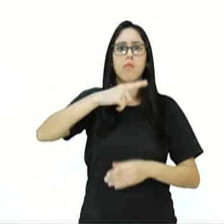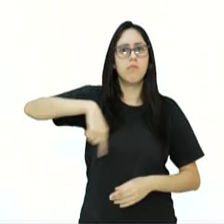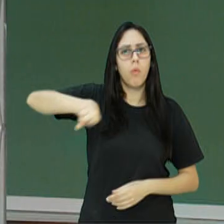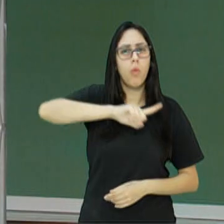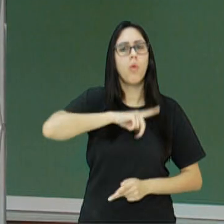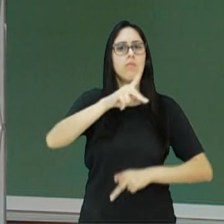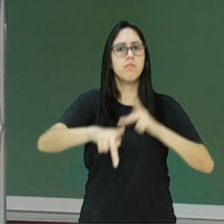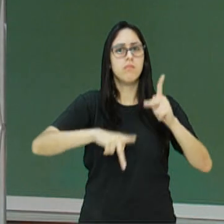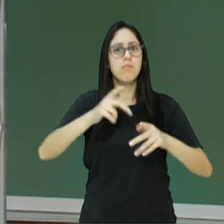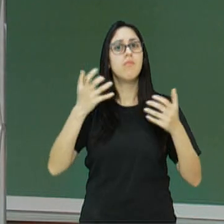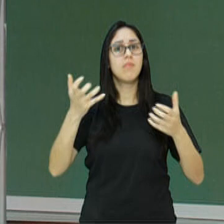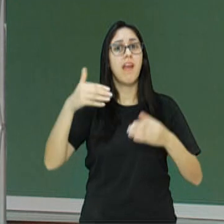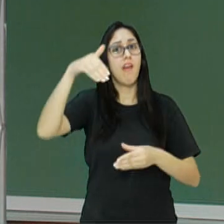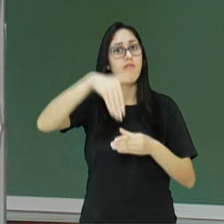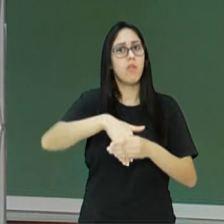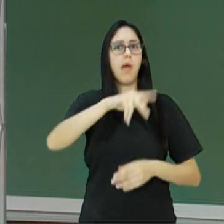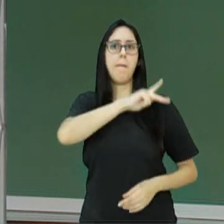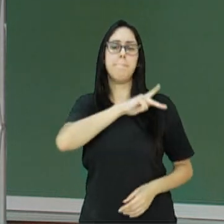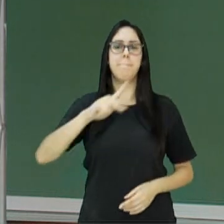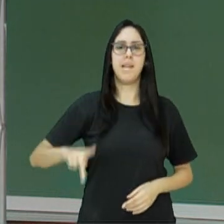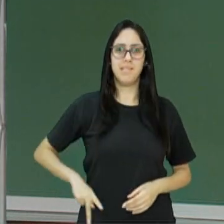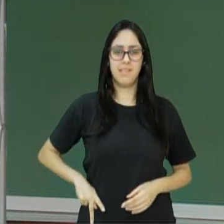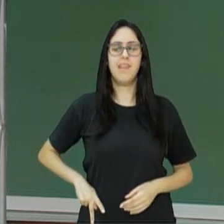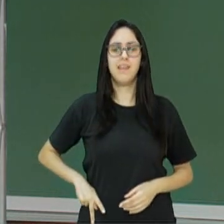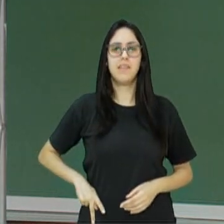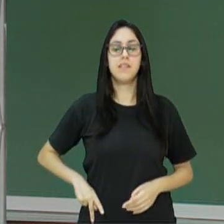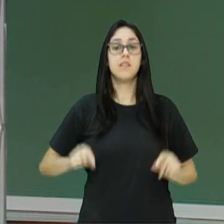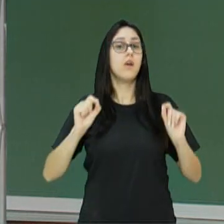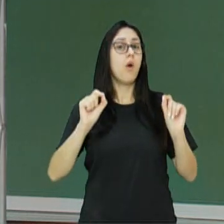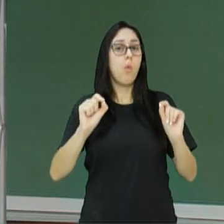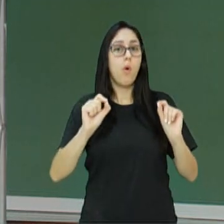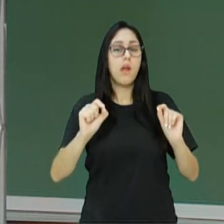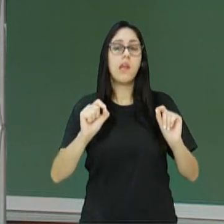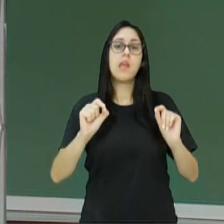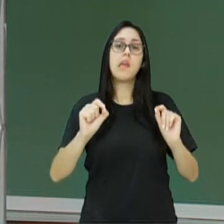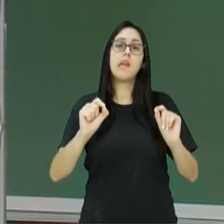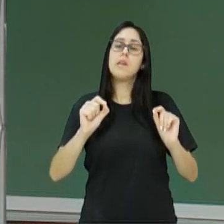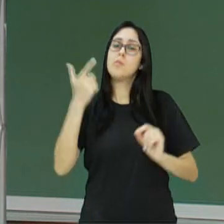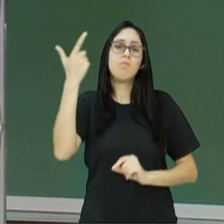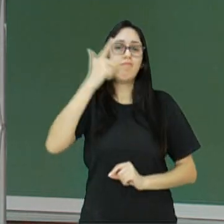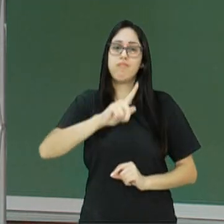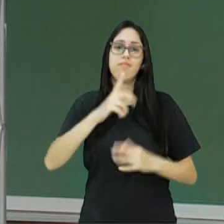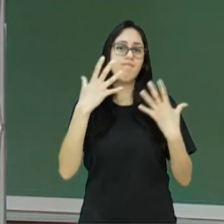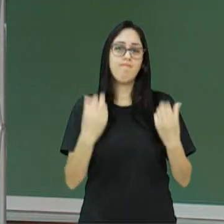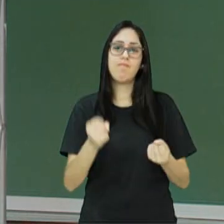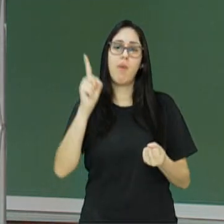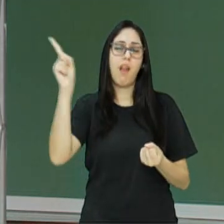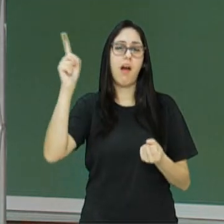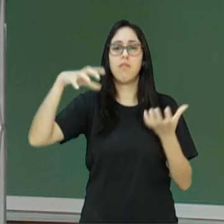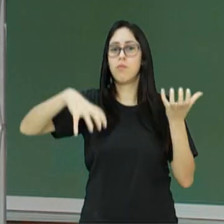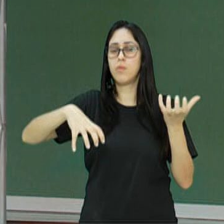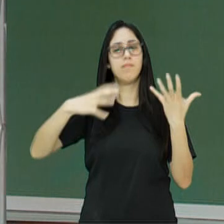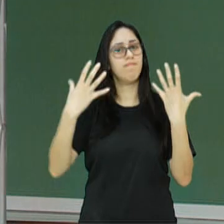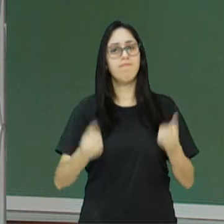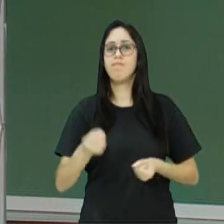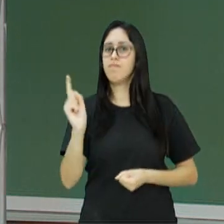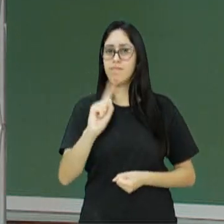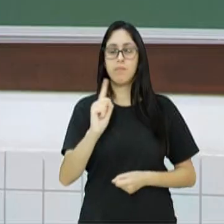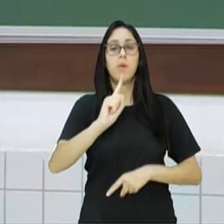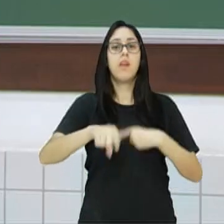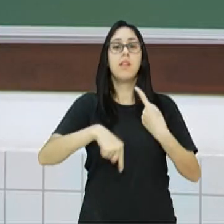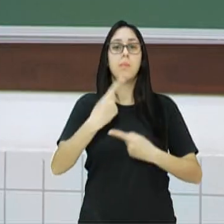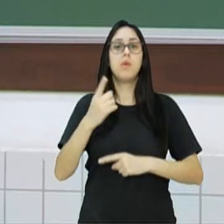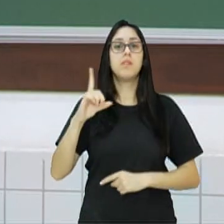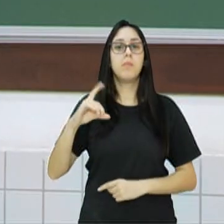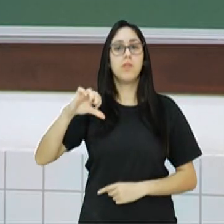essa emenda, também chamada de emenda Dante de Oliveira, ela não vai ser aprovada pelo Congresso, né? E em